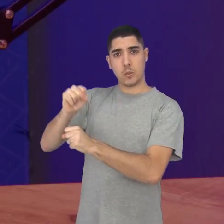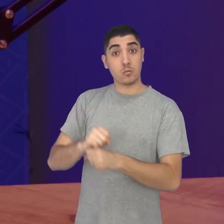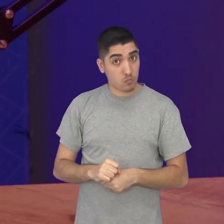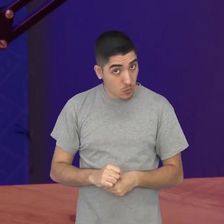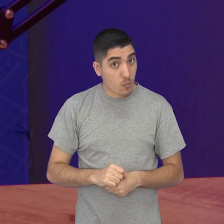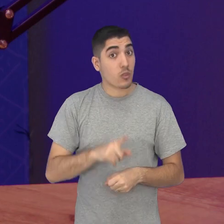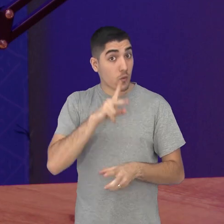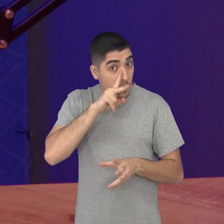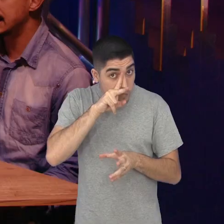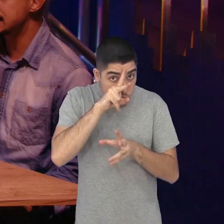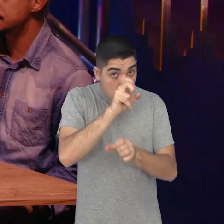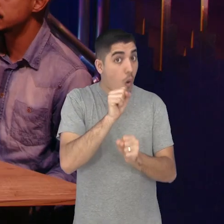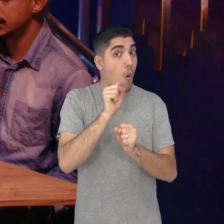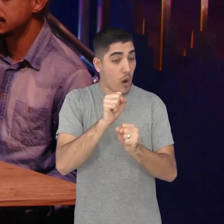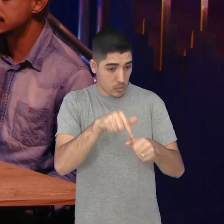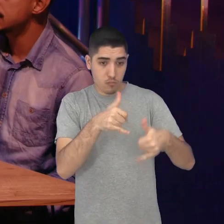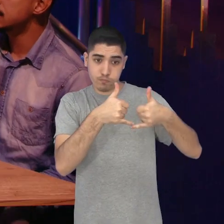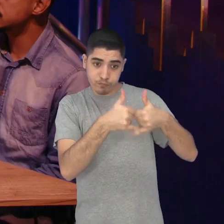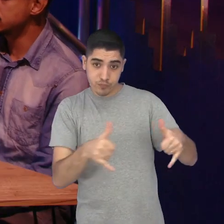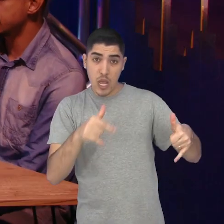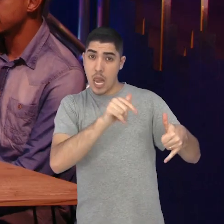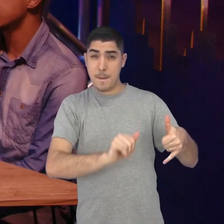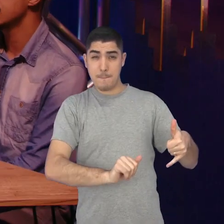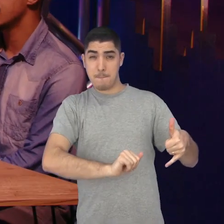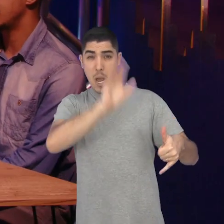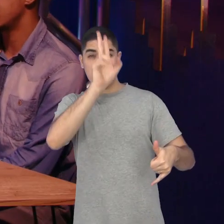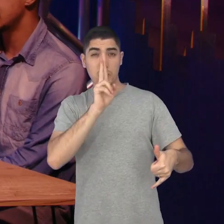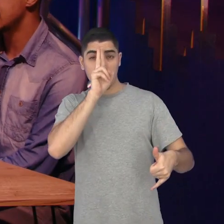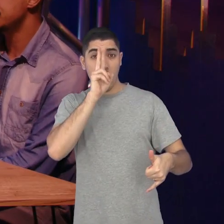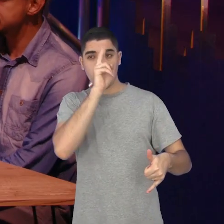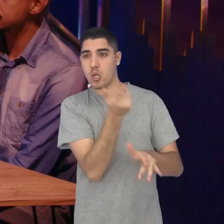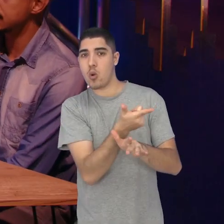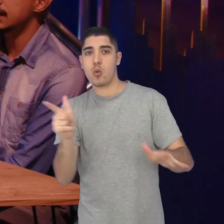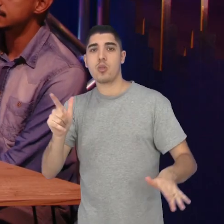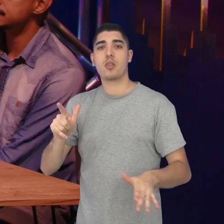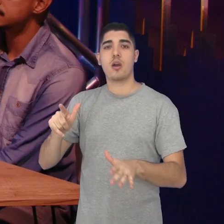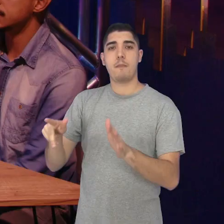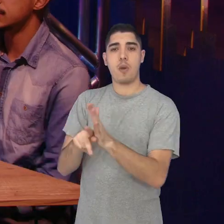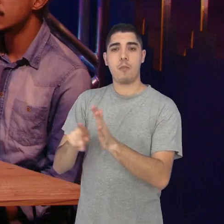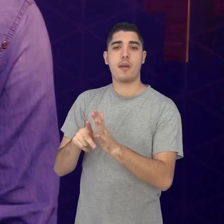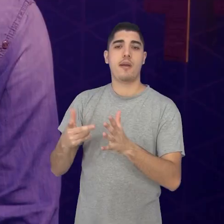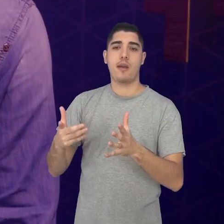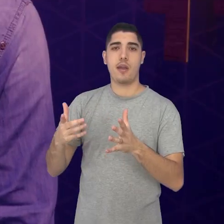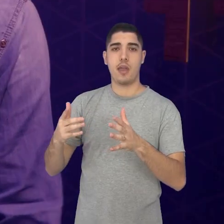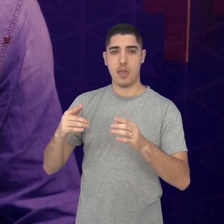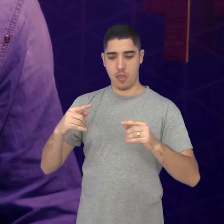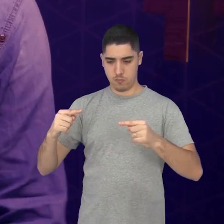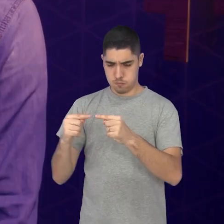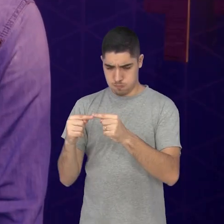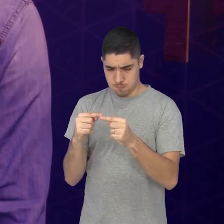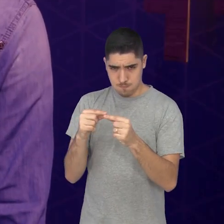Além de renovável. Caramba, é mais potente do que a fissão nuclear, né?